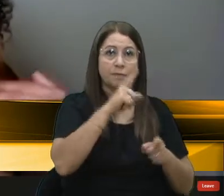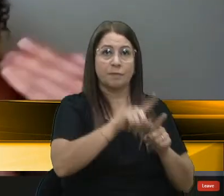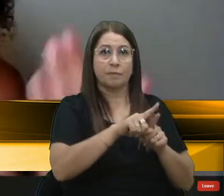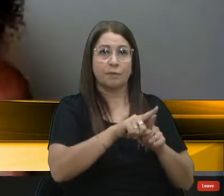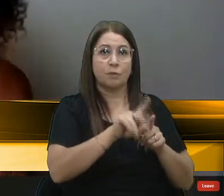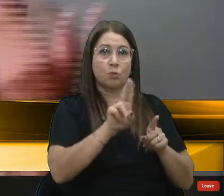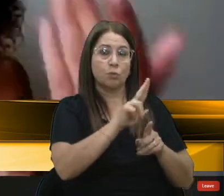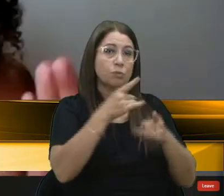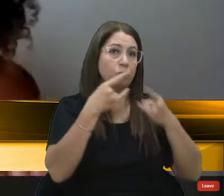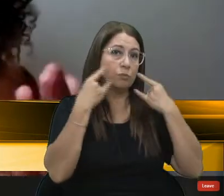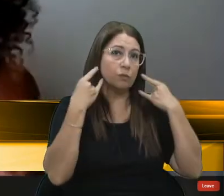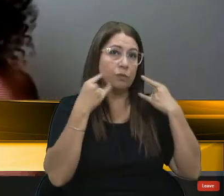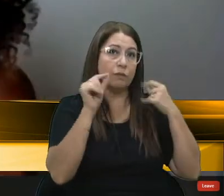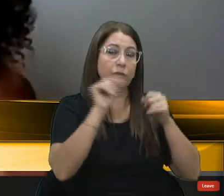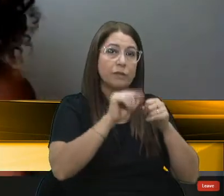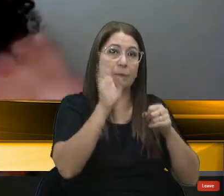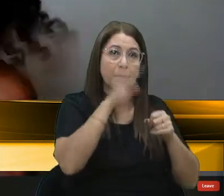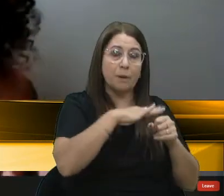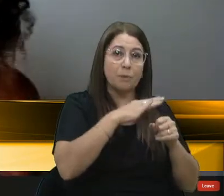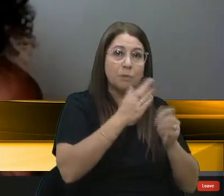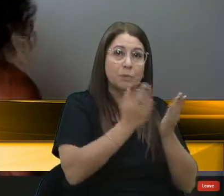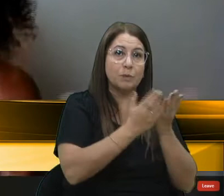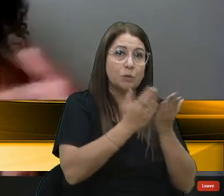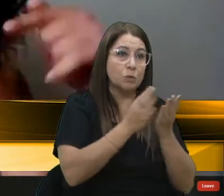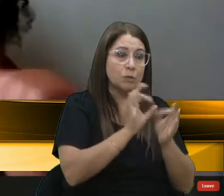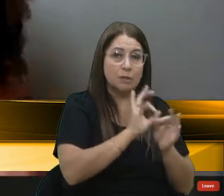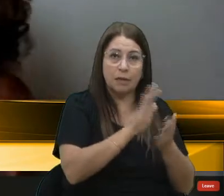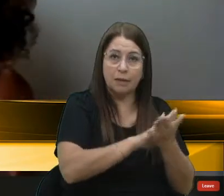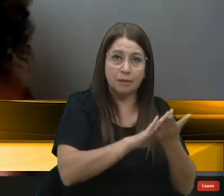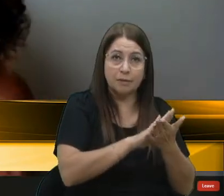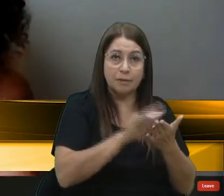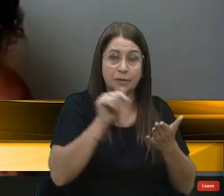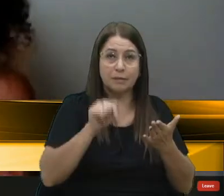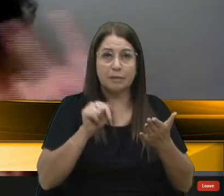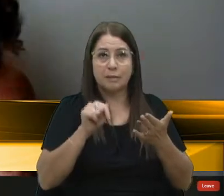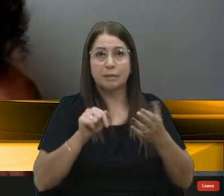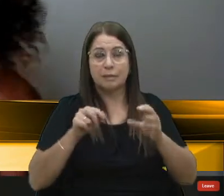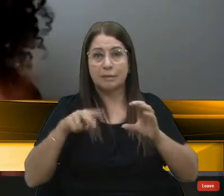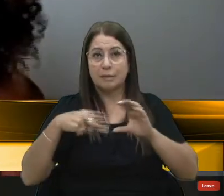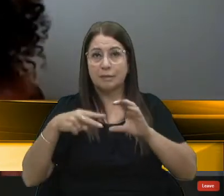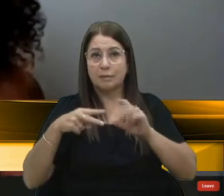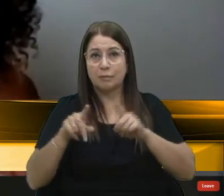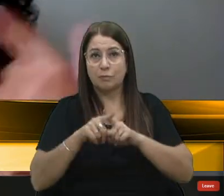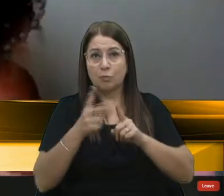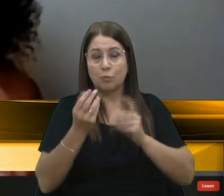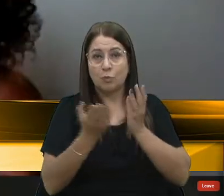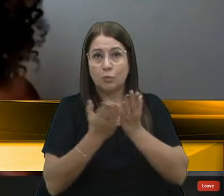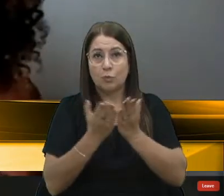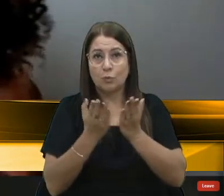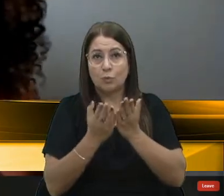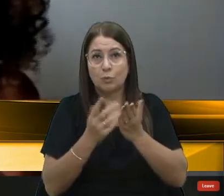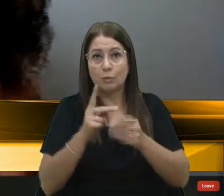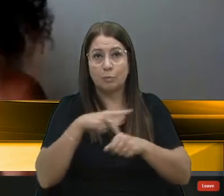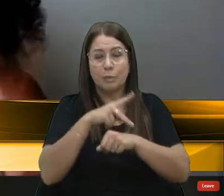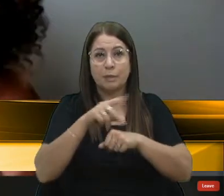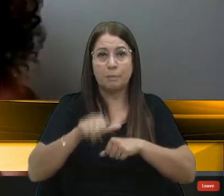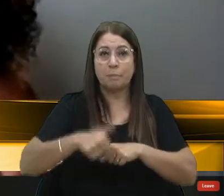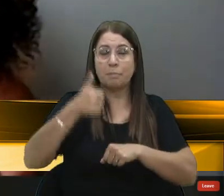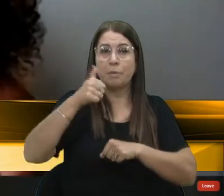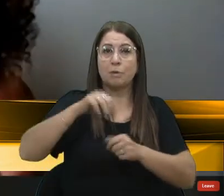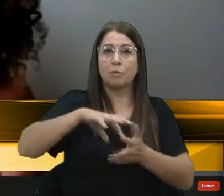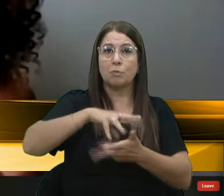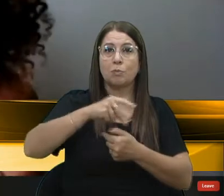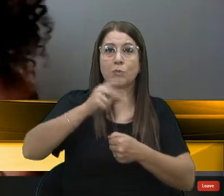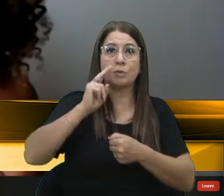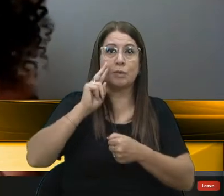máscaras faz mal, baseado em estudos nenhum. A gente aqui, dentro dessa casa, traz vários estudos de países de primeiro mundo e esquece